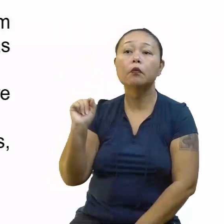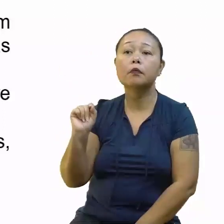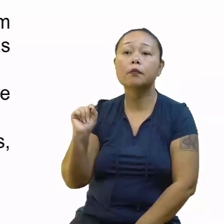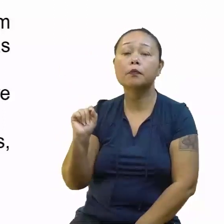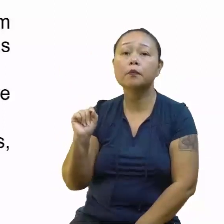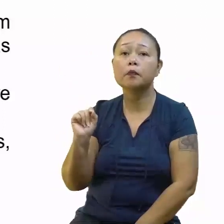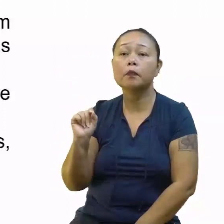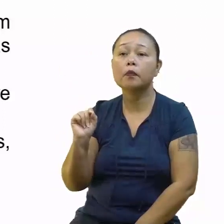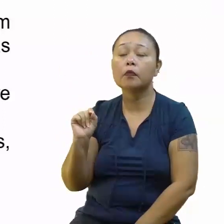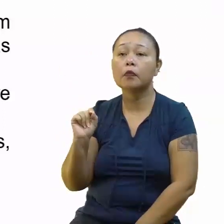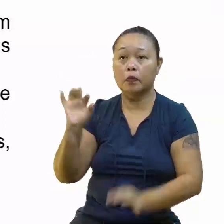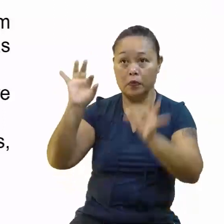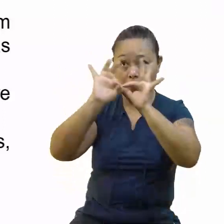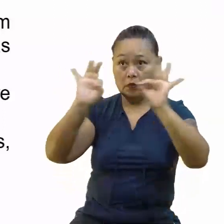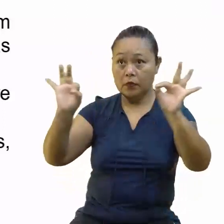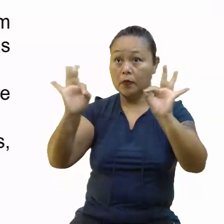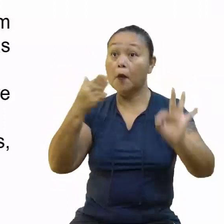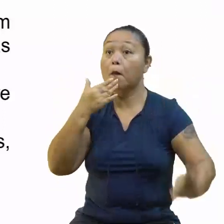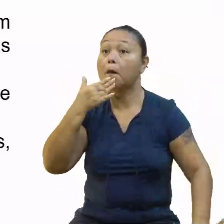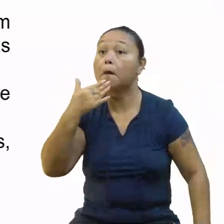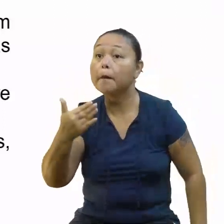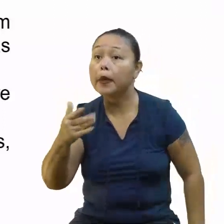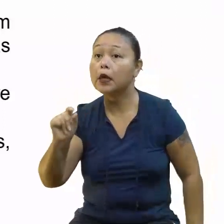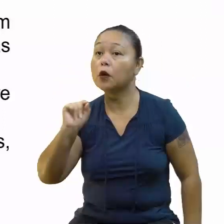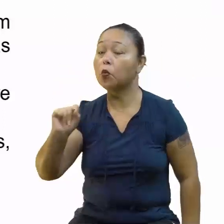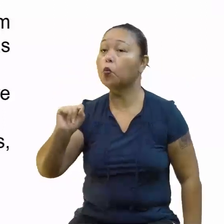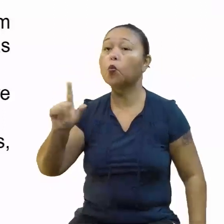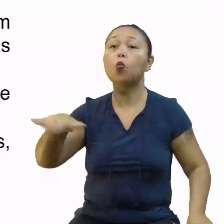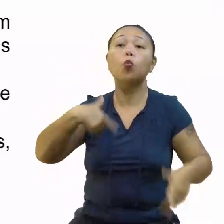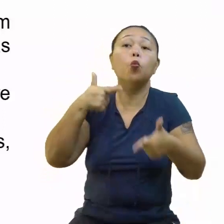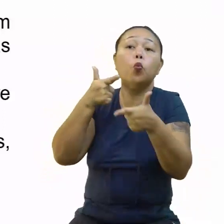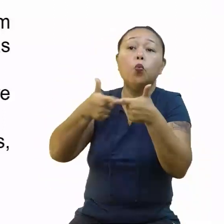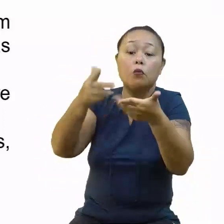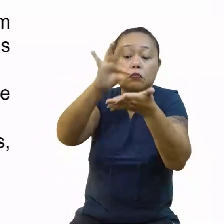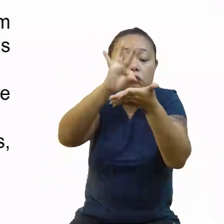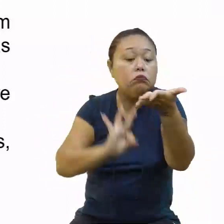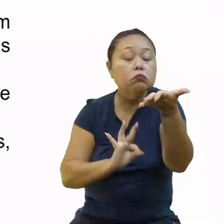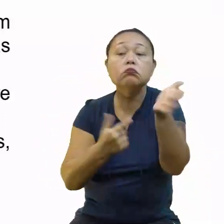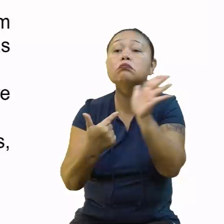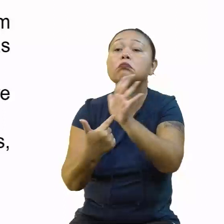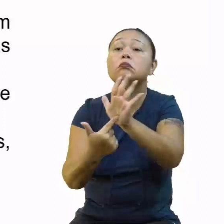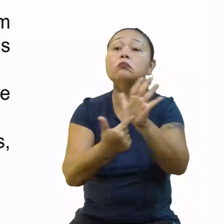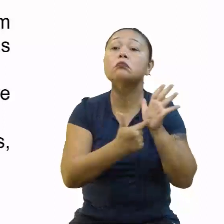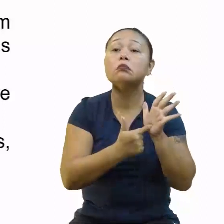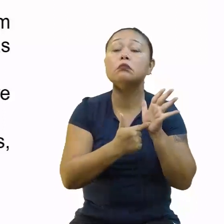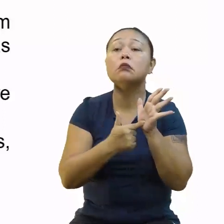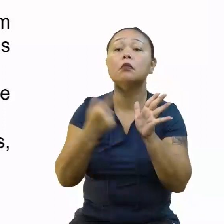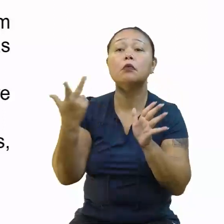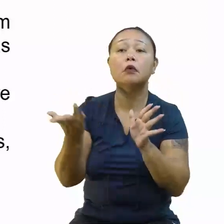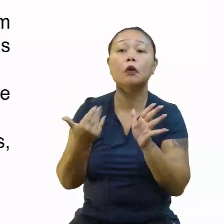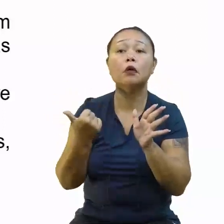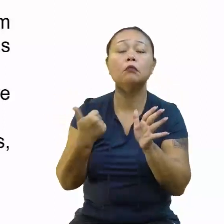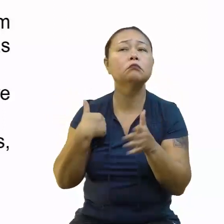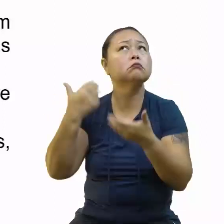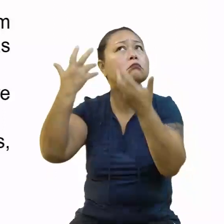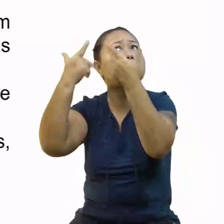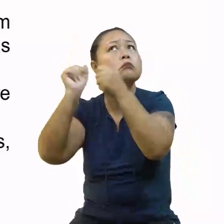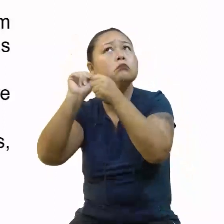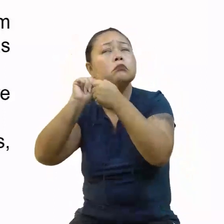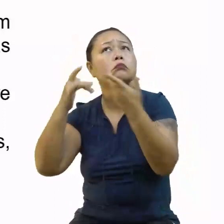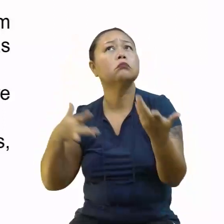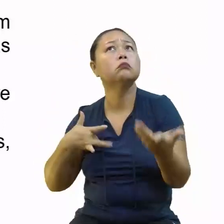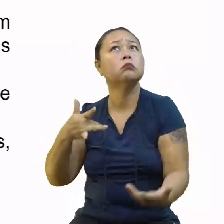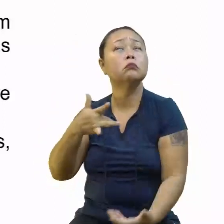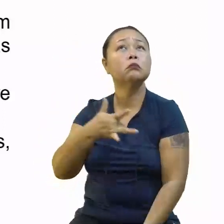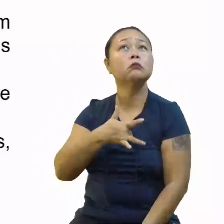no comando, qual que é o problema que o texto aponta? Quando ele traz ali a reflexão sobre